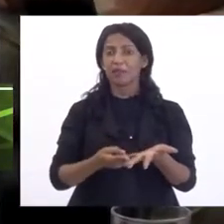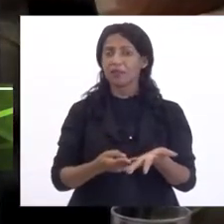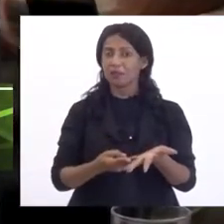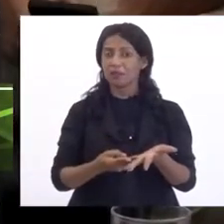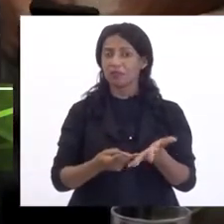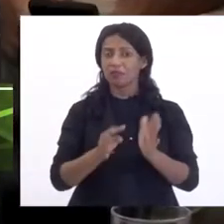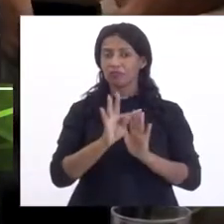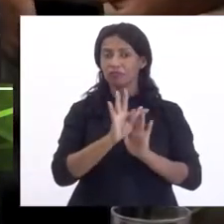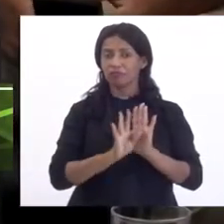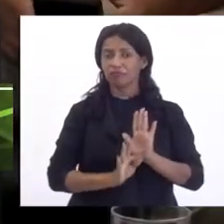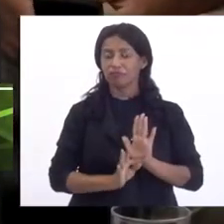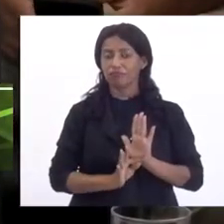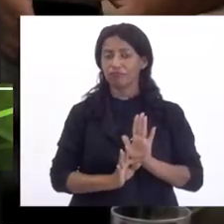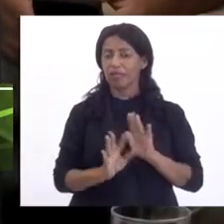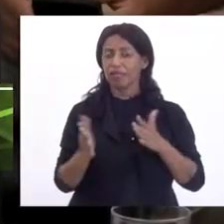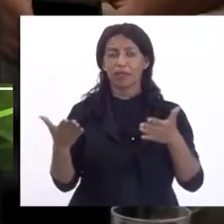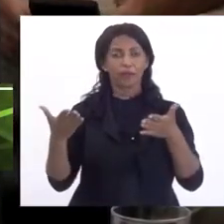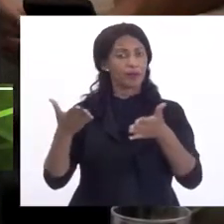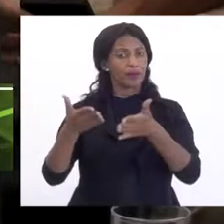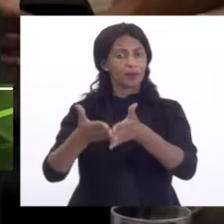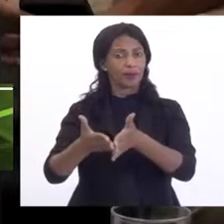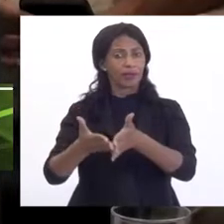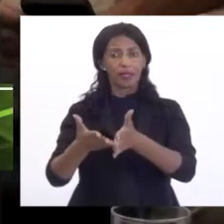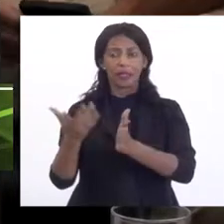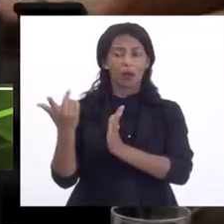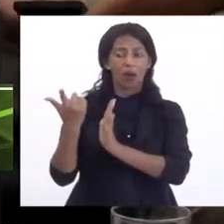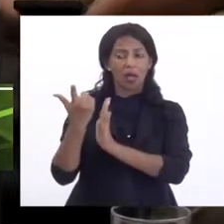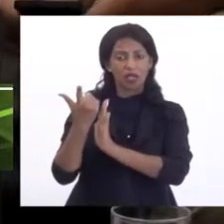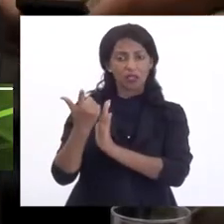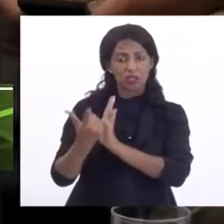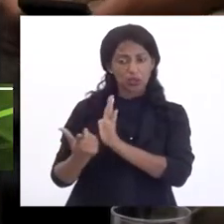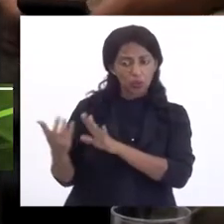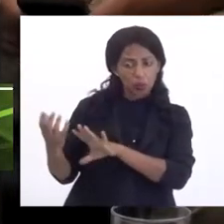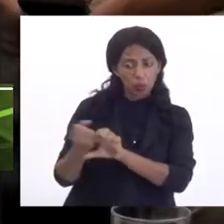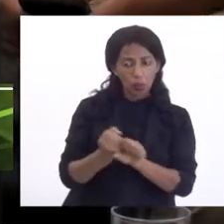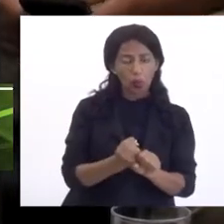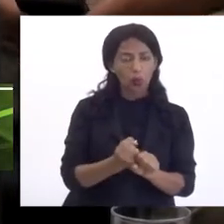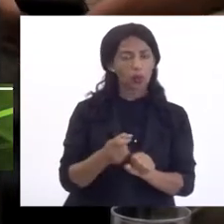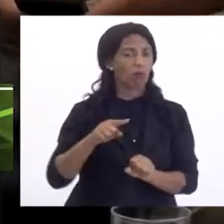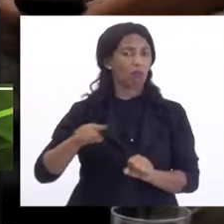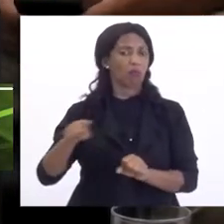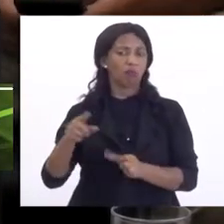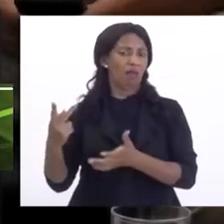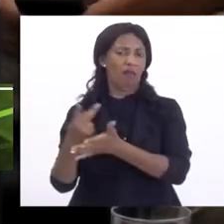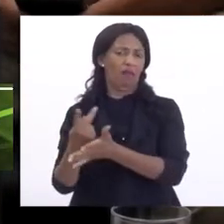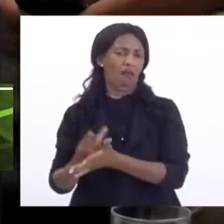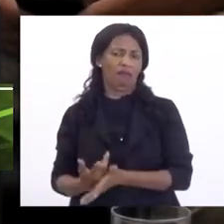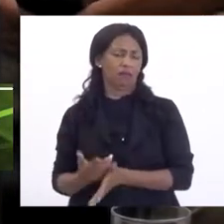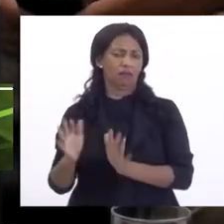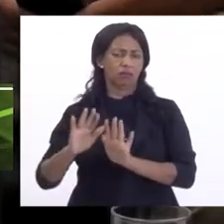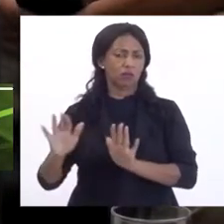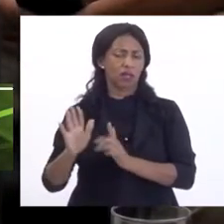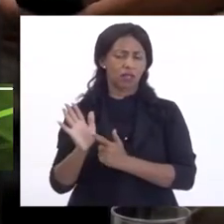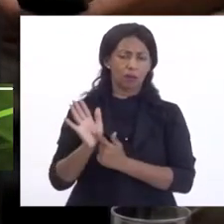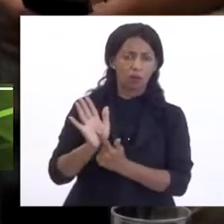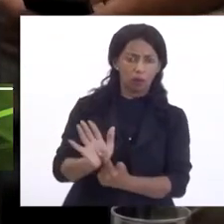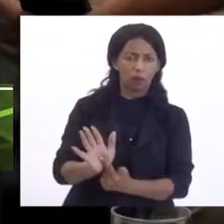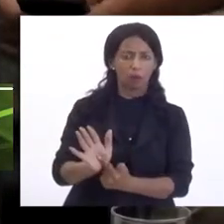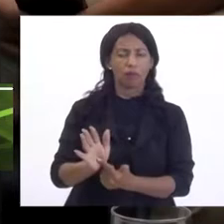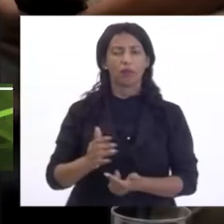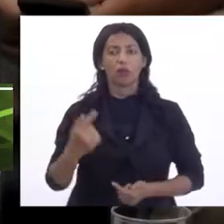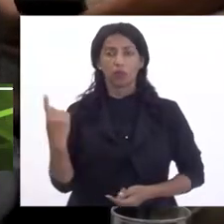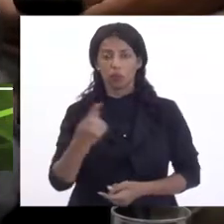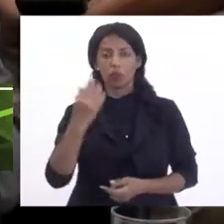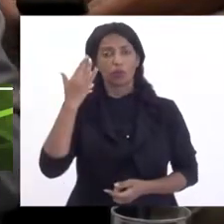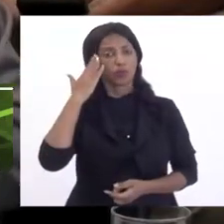jurídicas e não efetivamente das contas e das irregularidades apresentadas. Nosso entendimento é